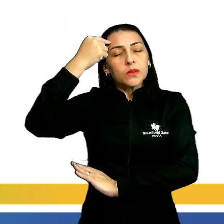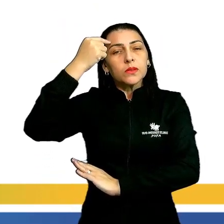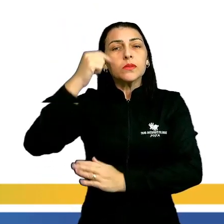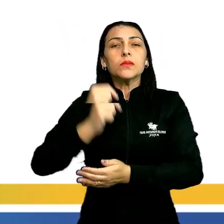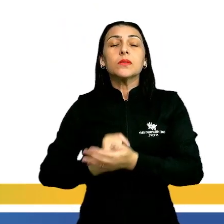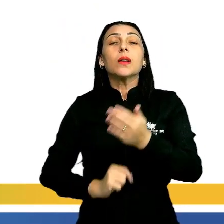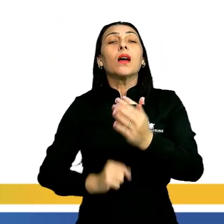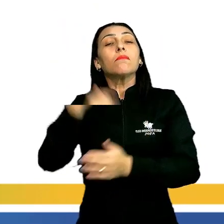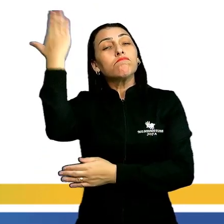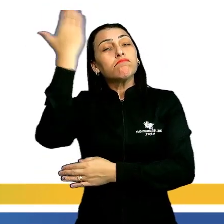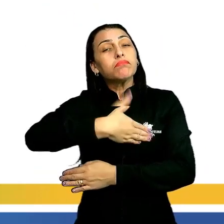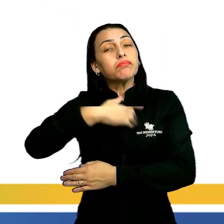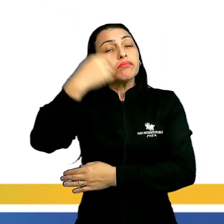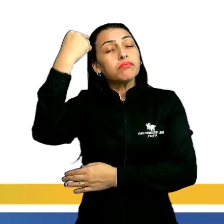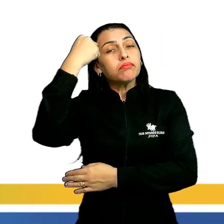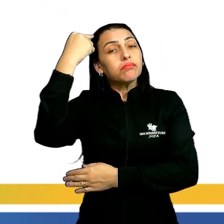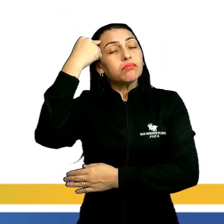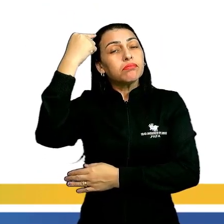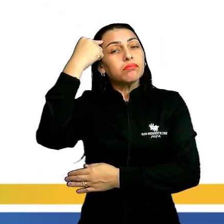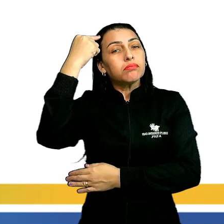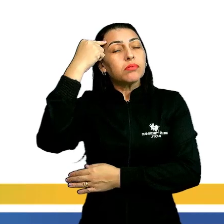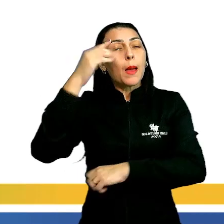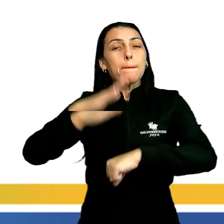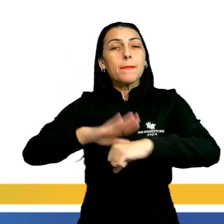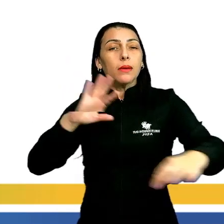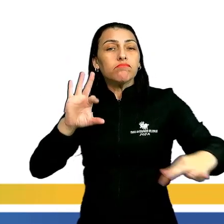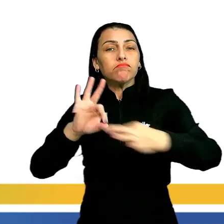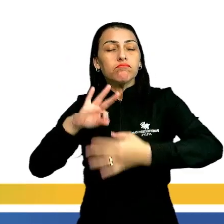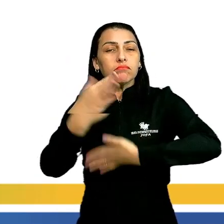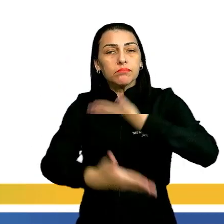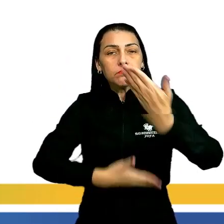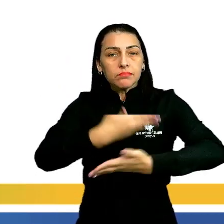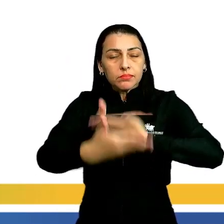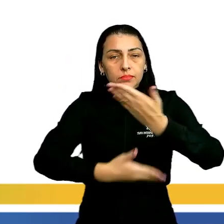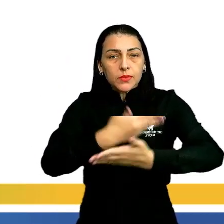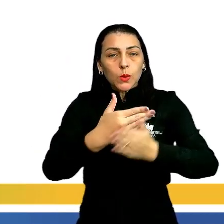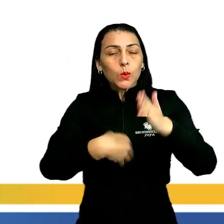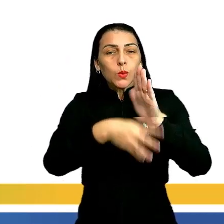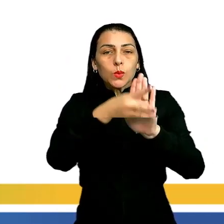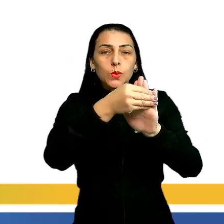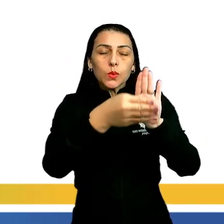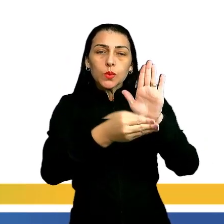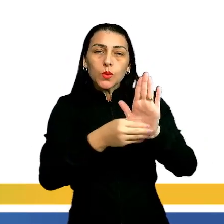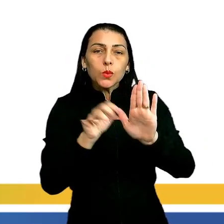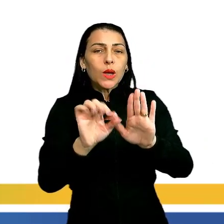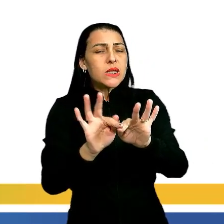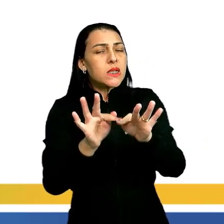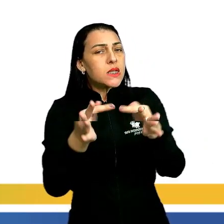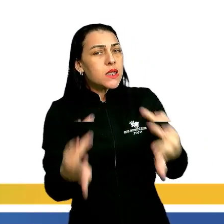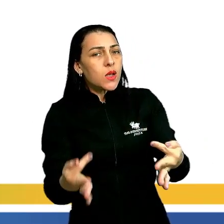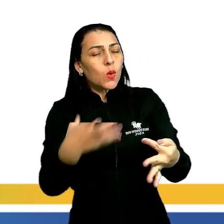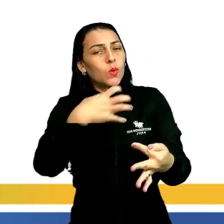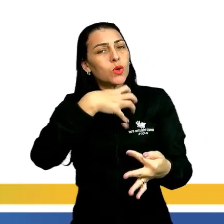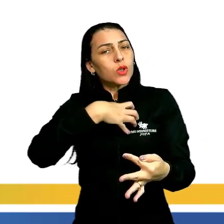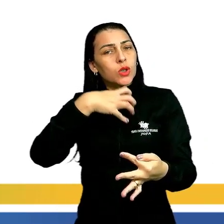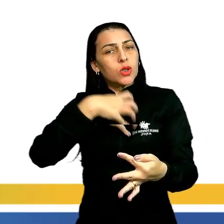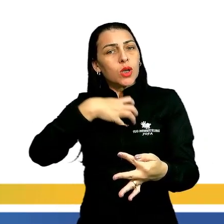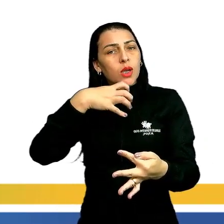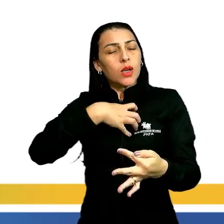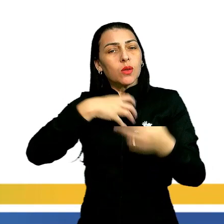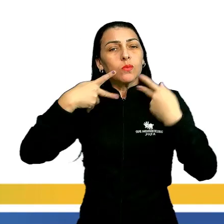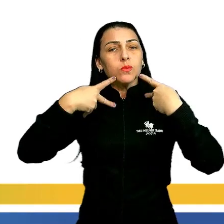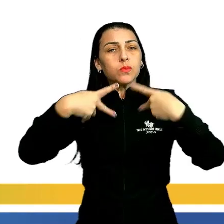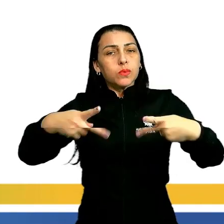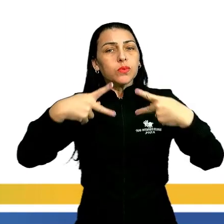as provas racionais, elas estão muito mais relacionadas com o conteúdo do que simplesmente com a maneira de proferir, com